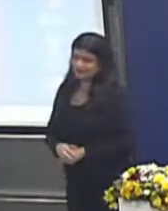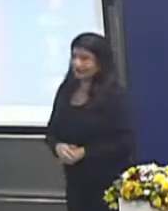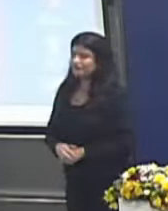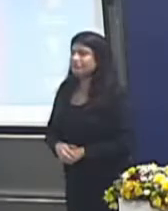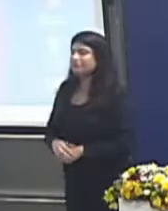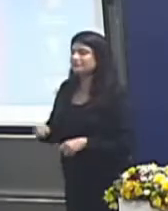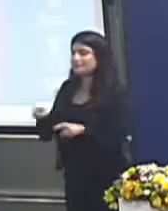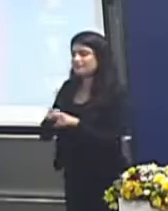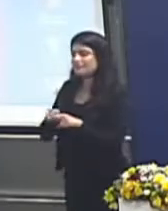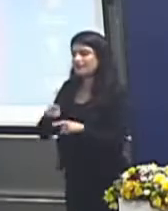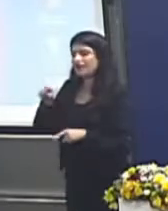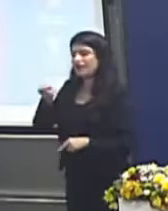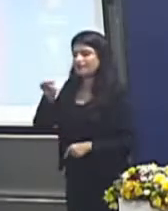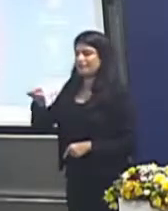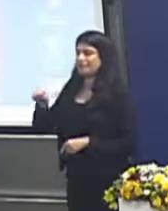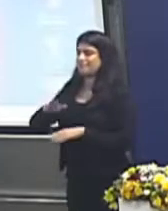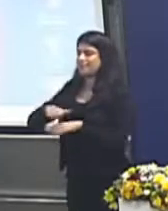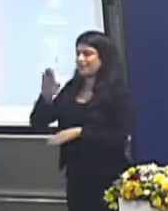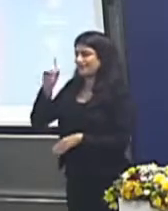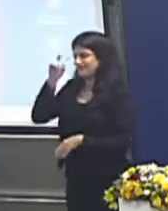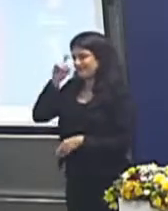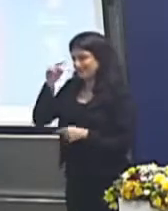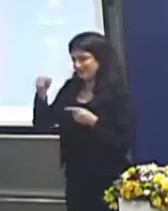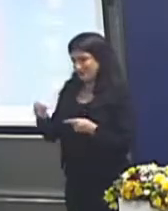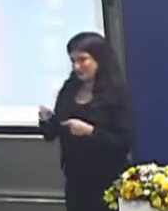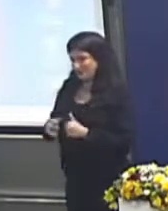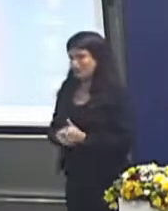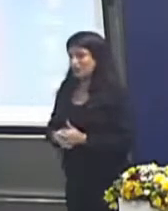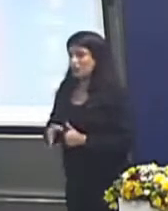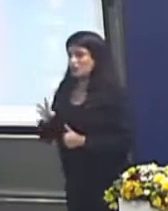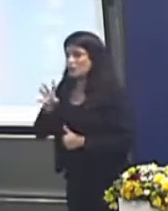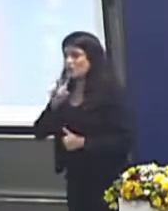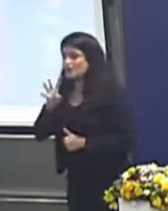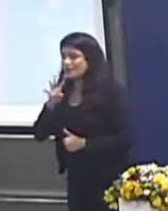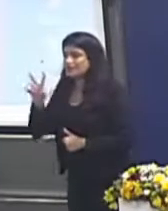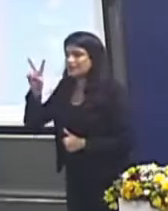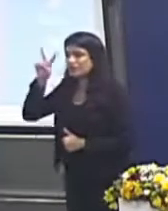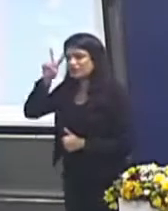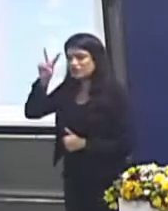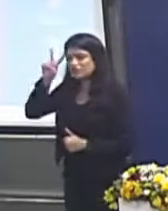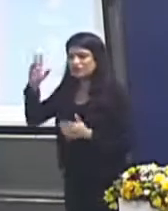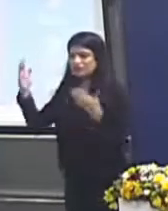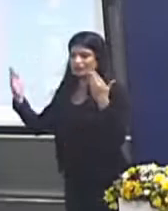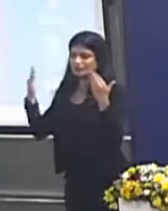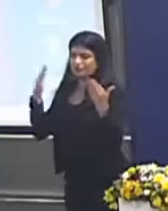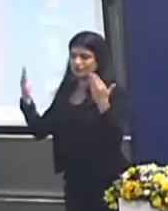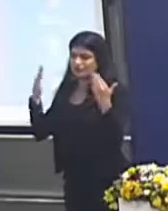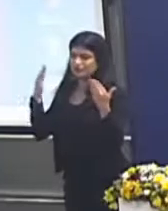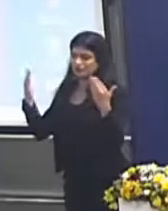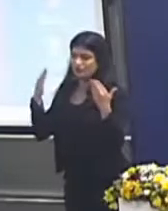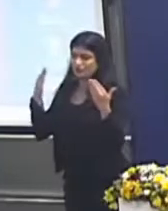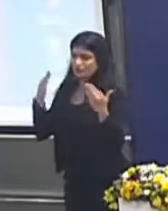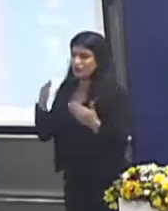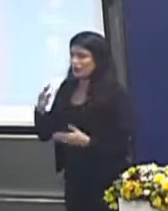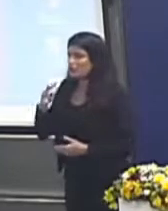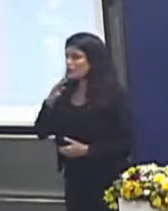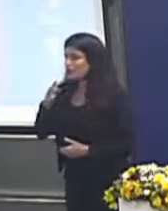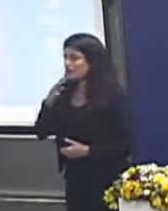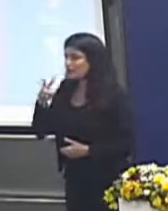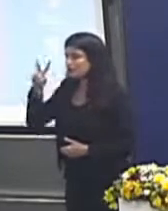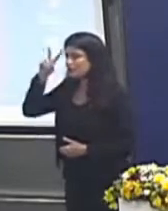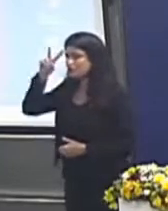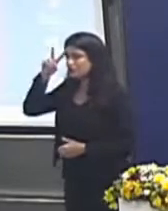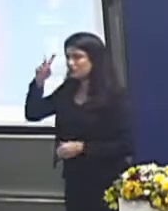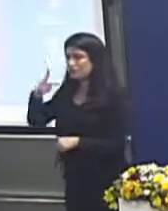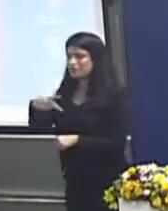acho que esse é o nosso grande desafio. É conhecer a história dessa psicologia, conhecer a história